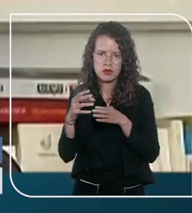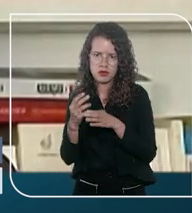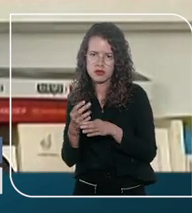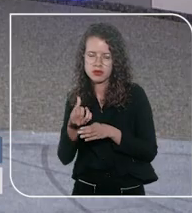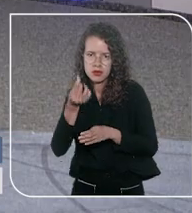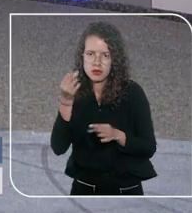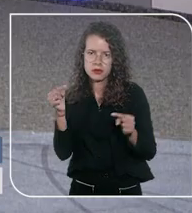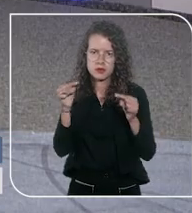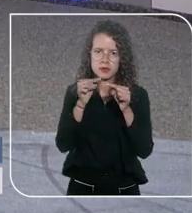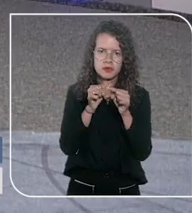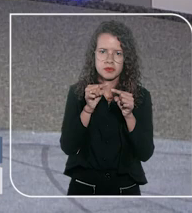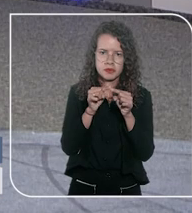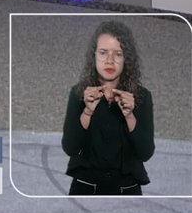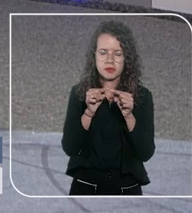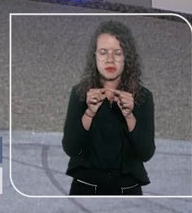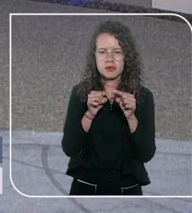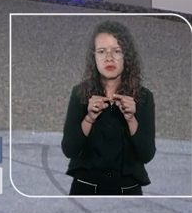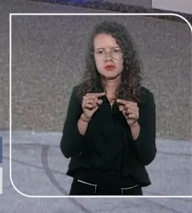STJ.